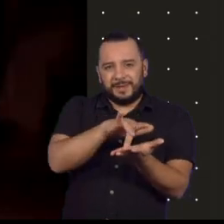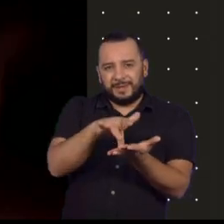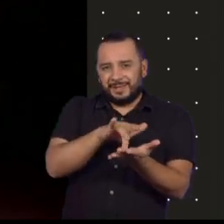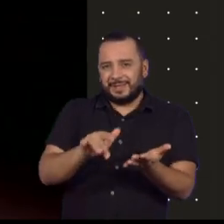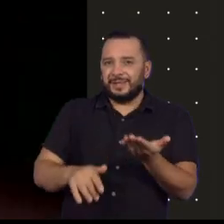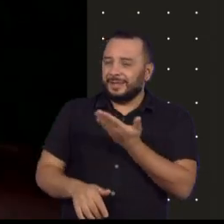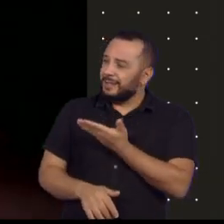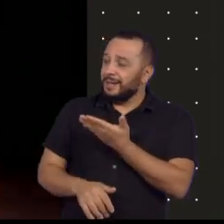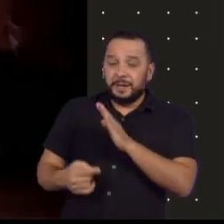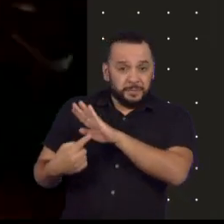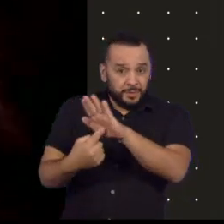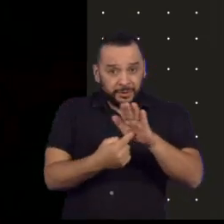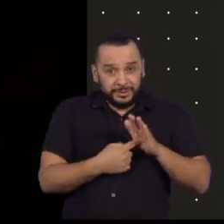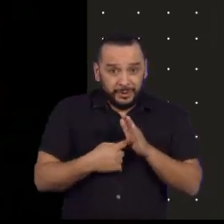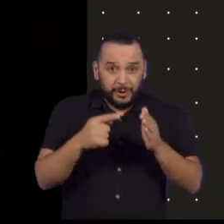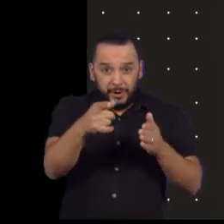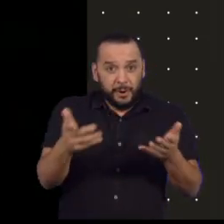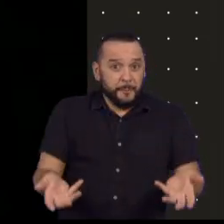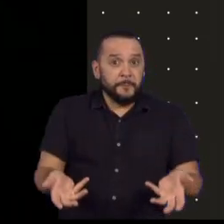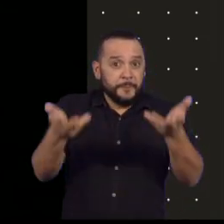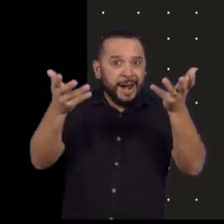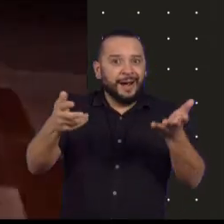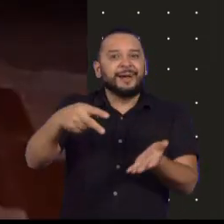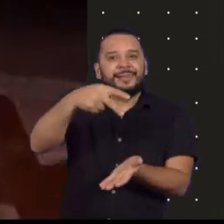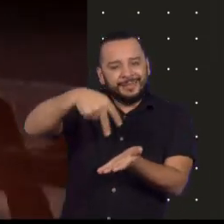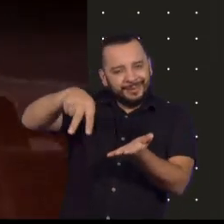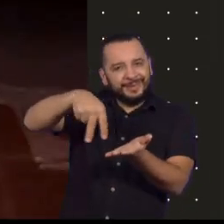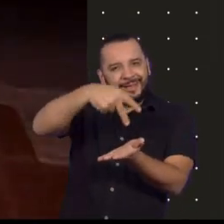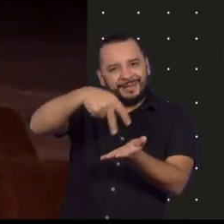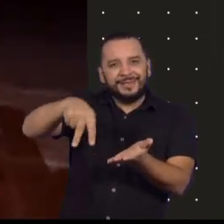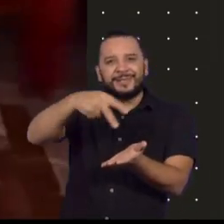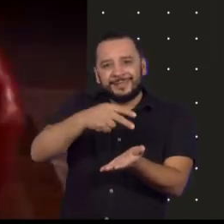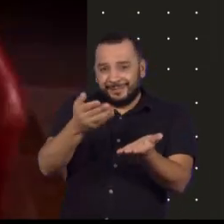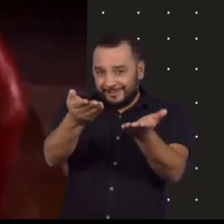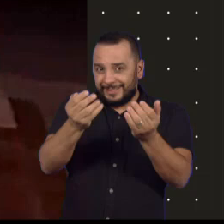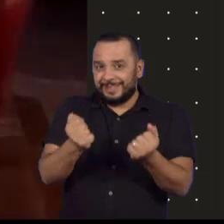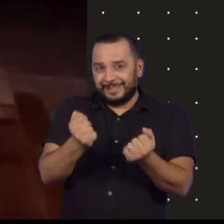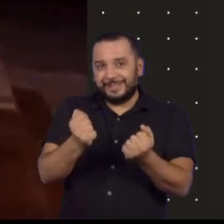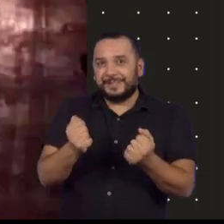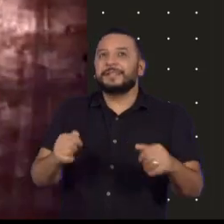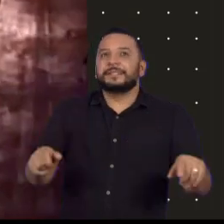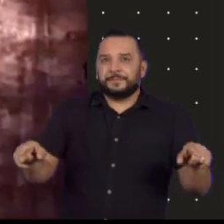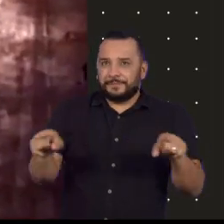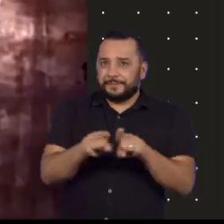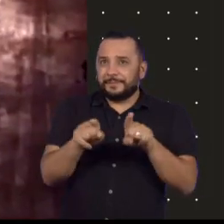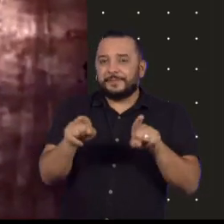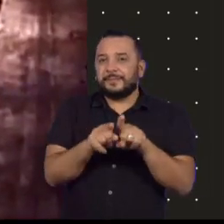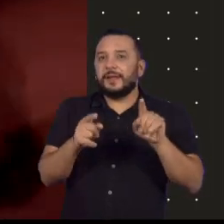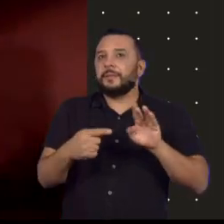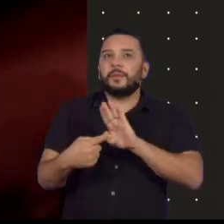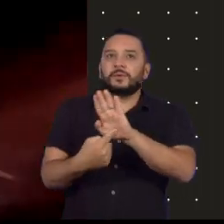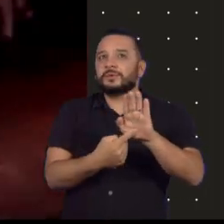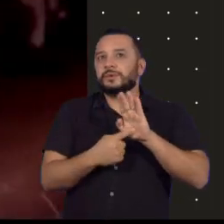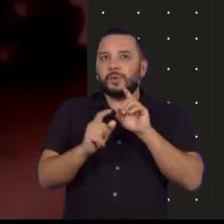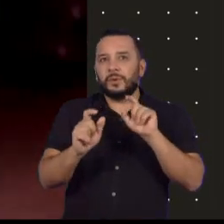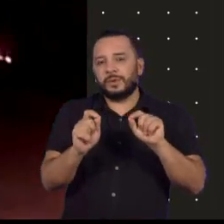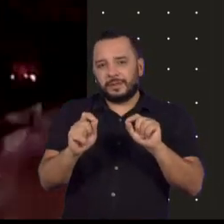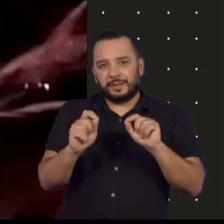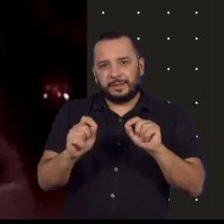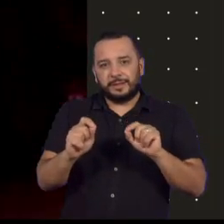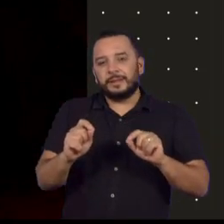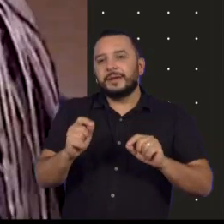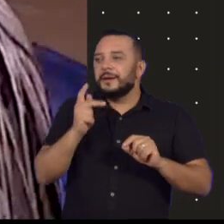grande dançarina que está hoje em dia no Golfo, Cacilda, ela revivou também o mito da